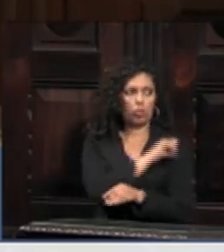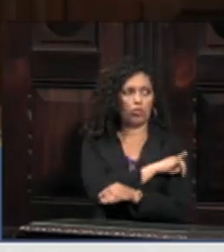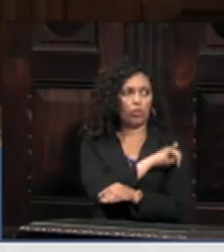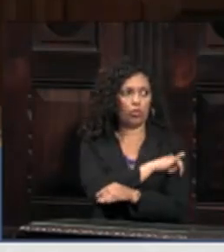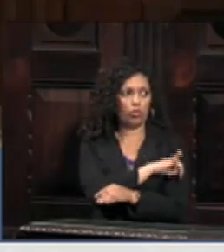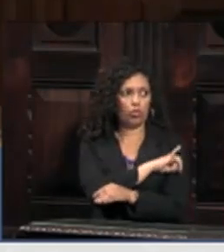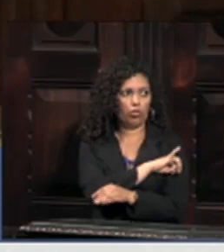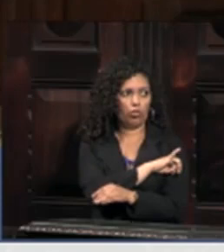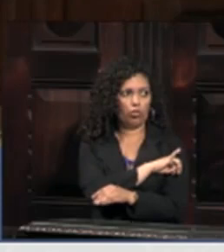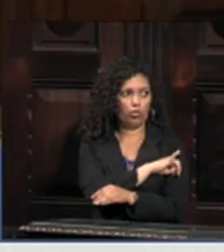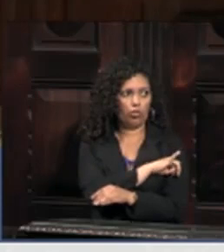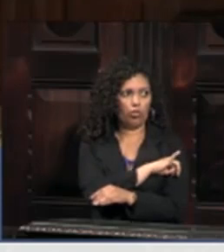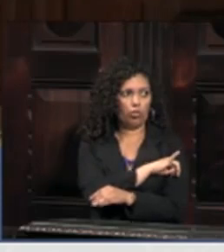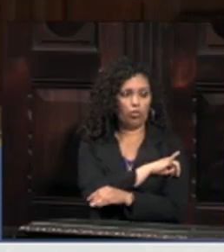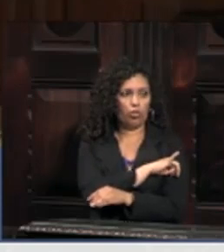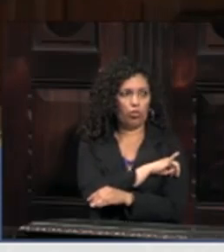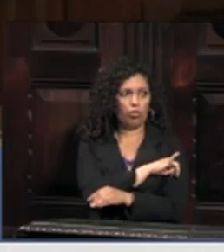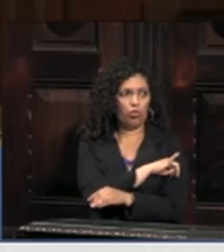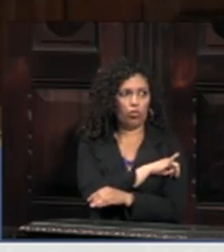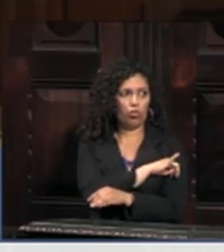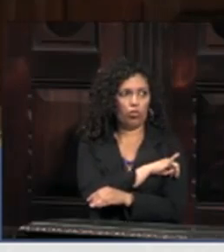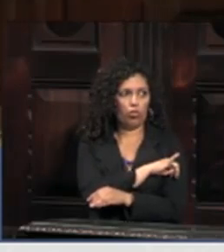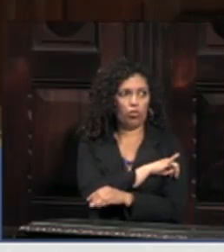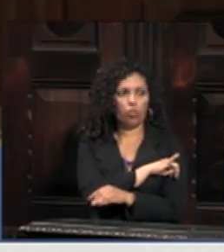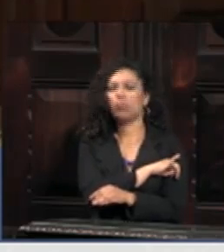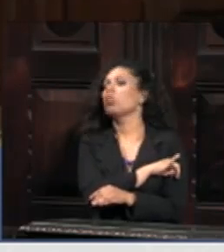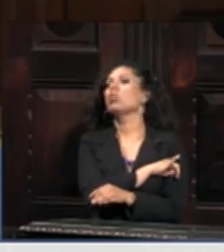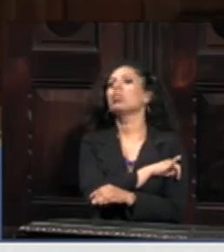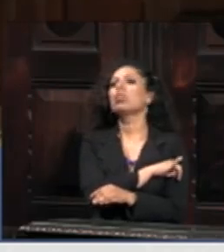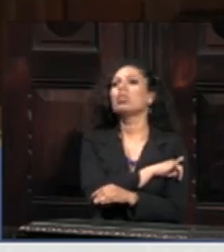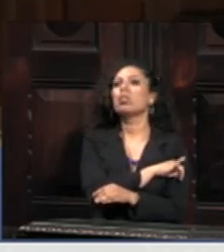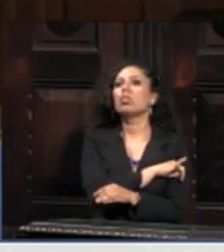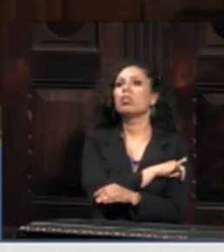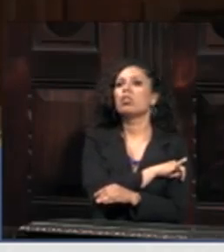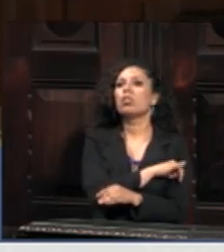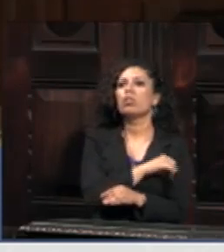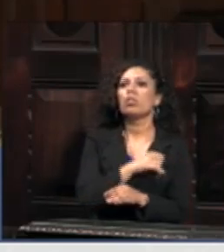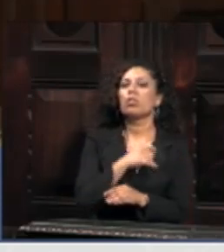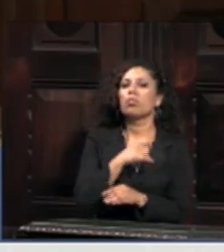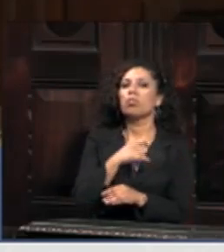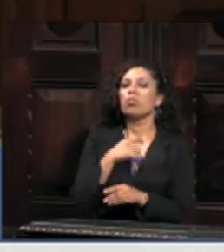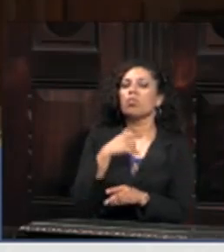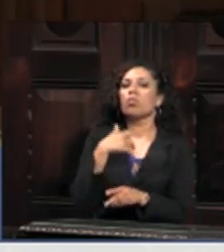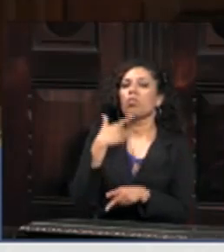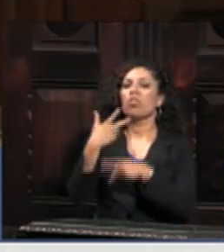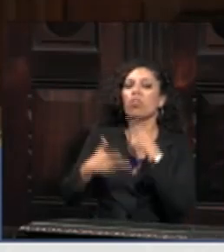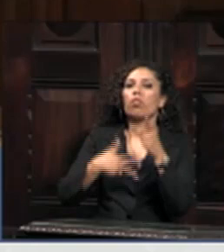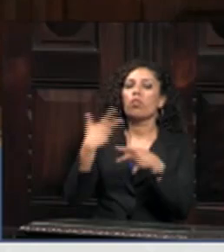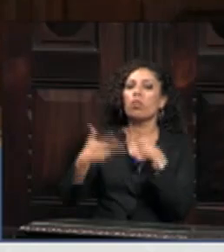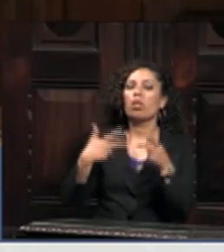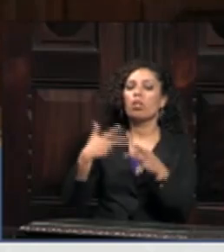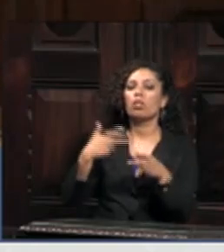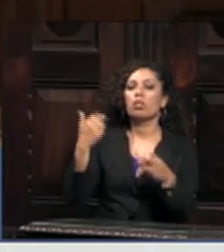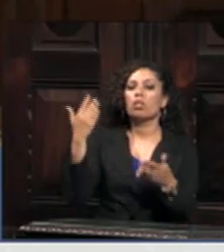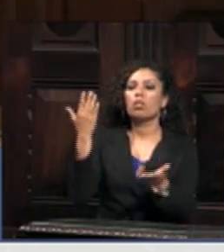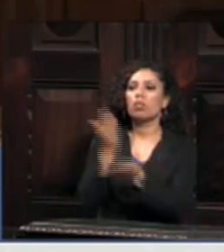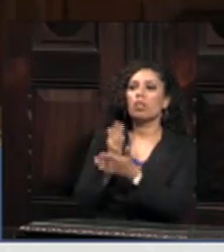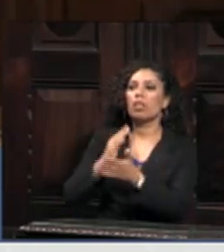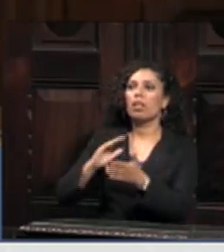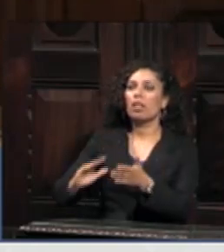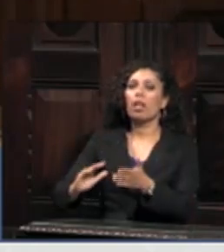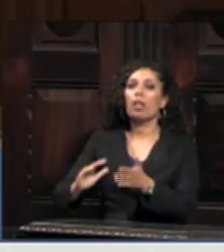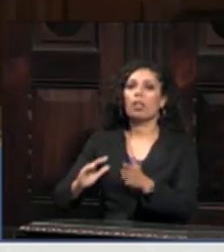frases feitas e apequenadas no sentido do combate à corrupção, num